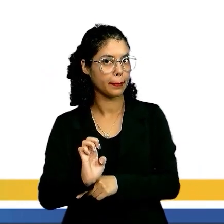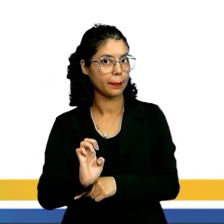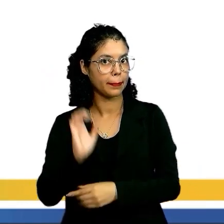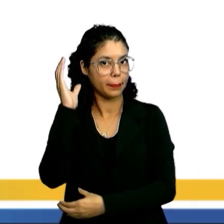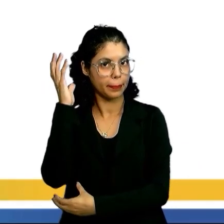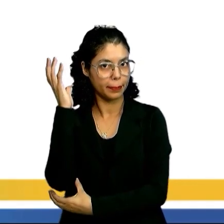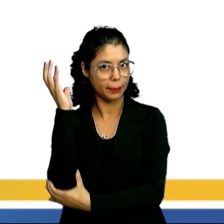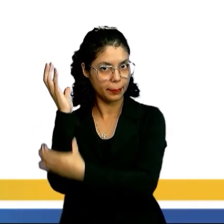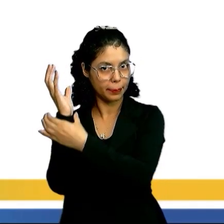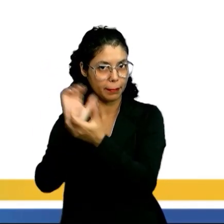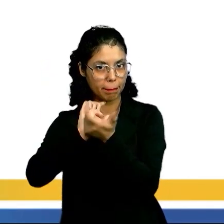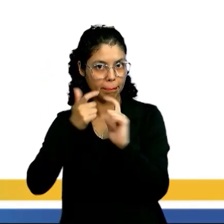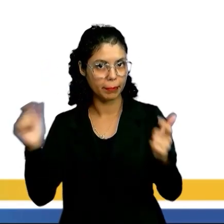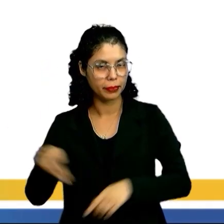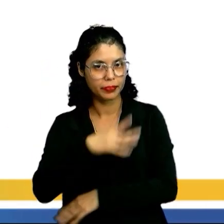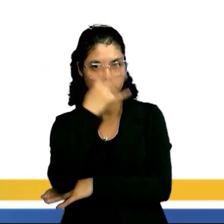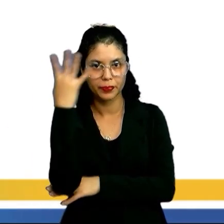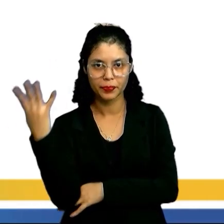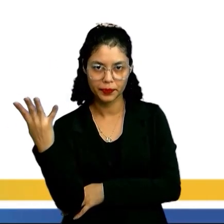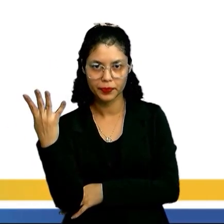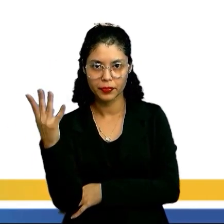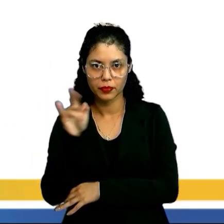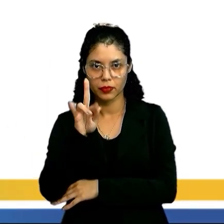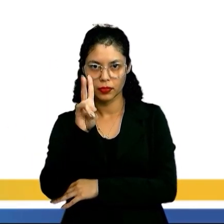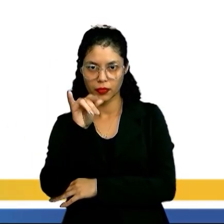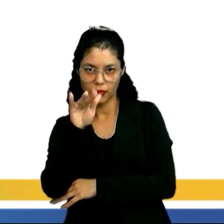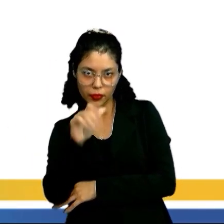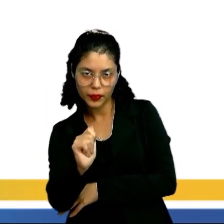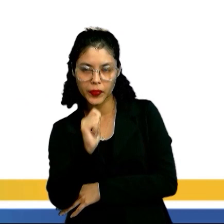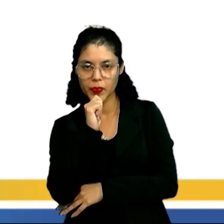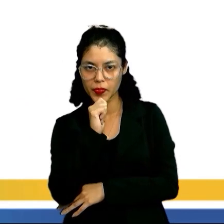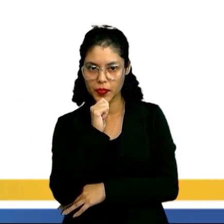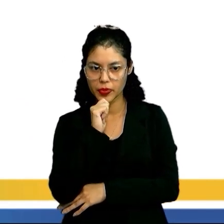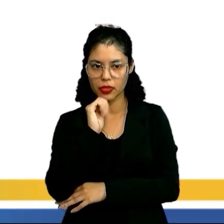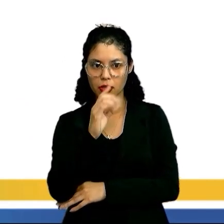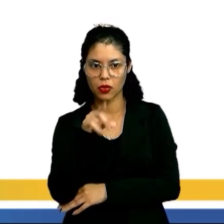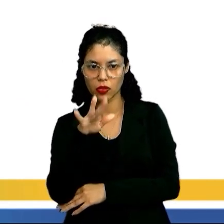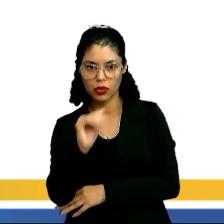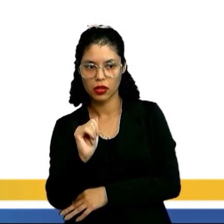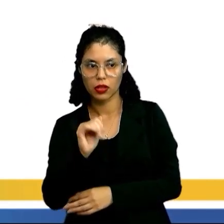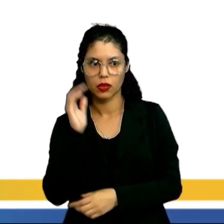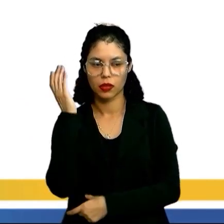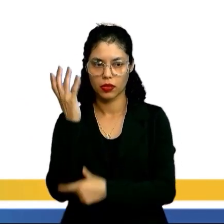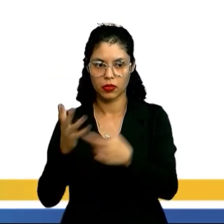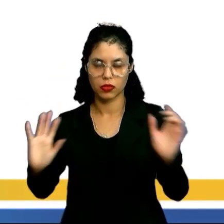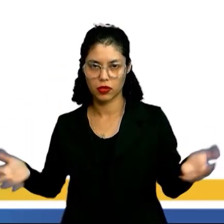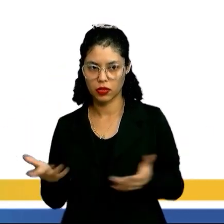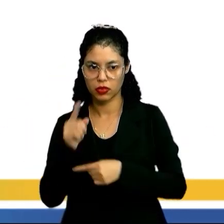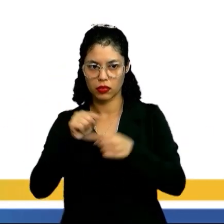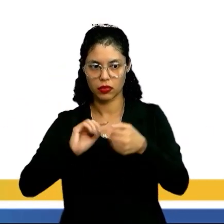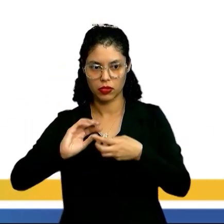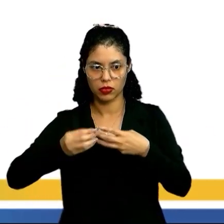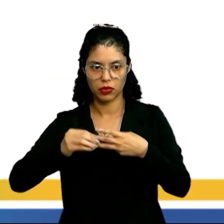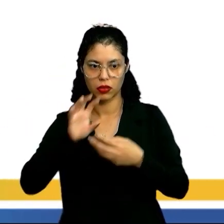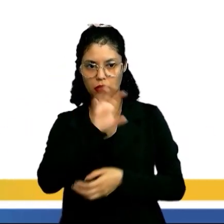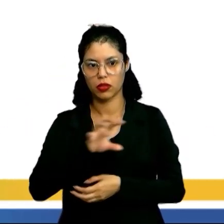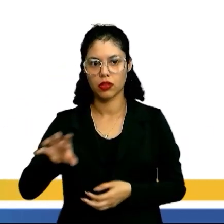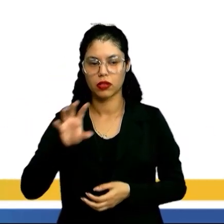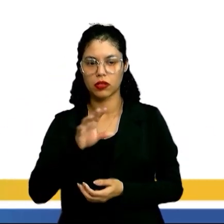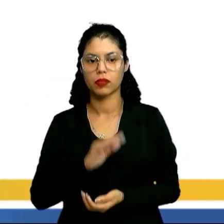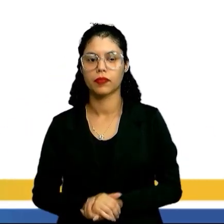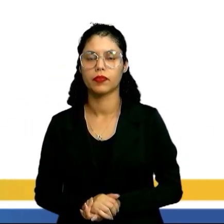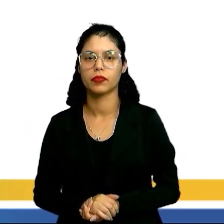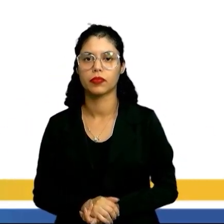Do caule, aumenta a quantidade de giberelinas e auxinas no caule e estimula as divisões celulares